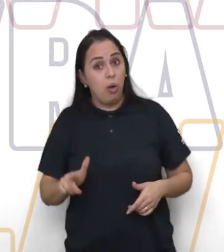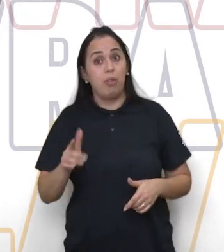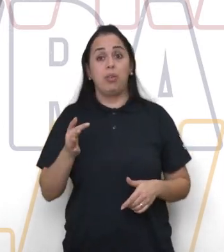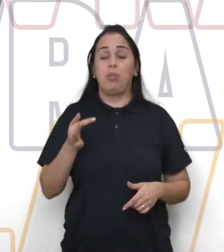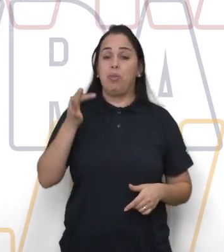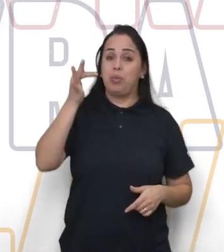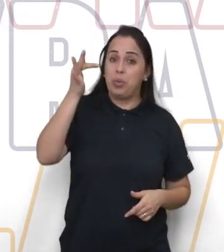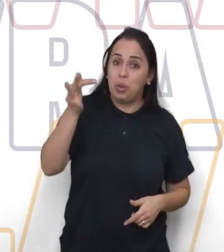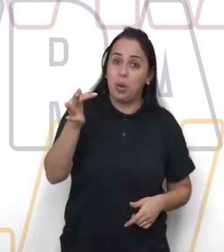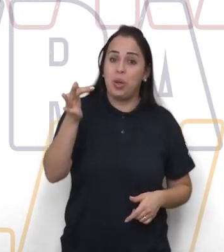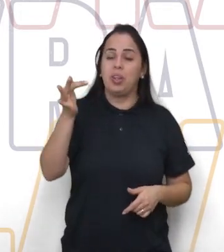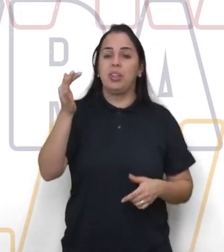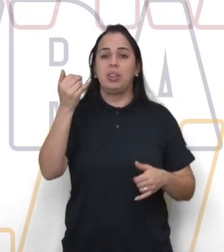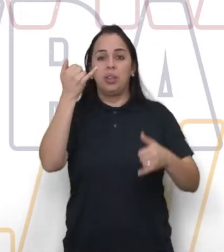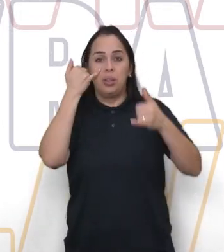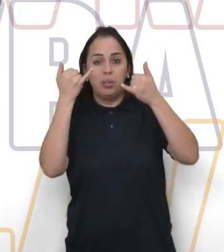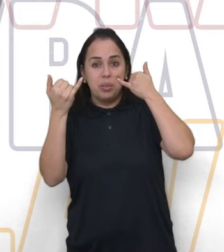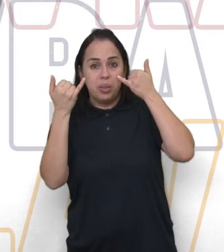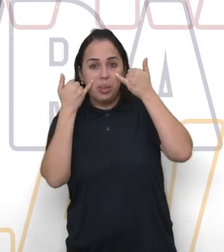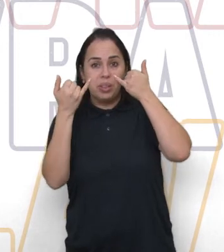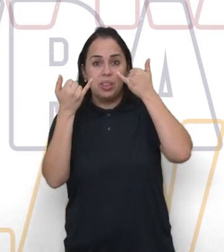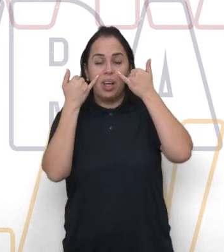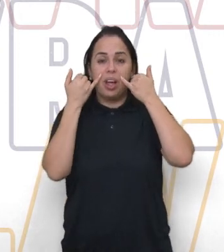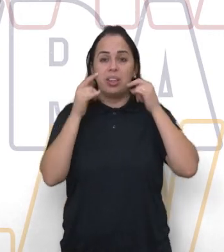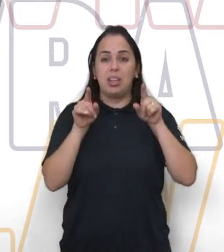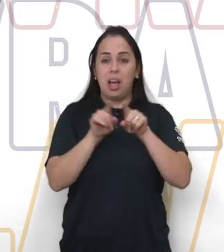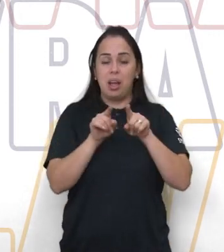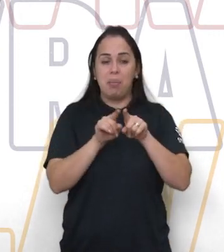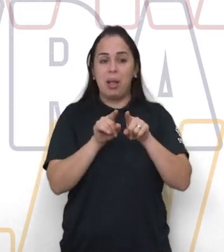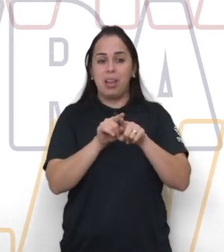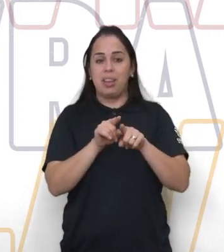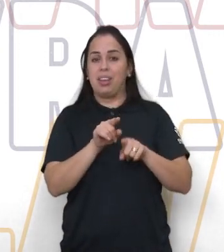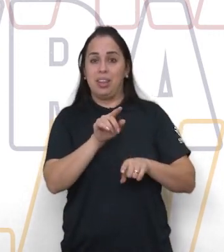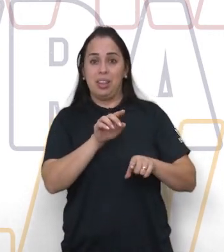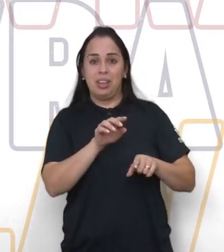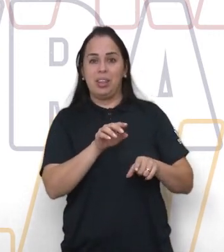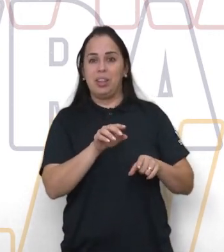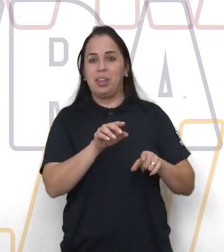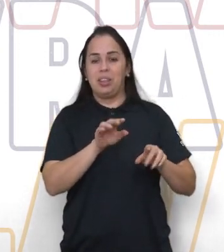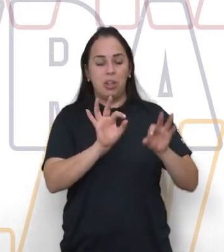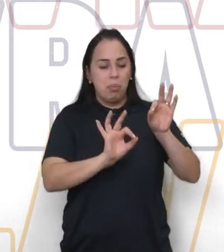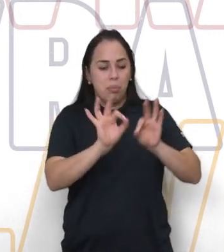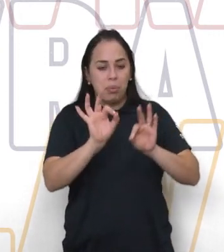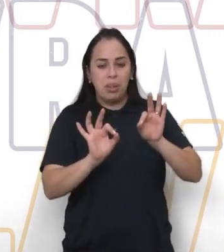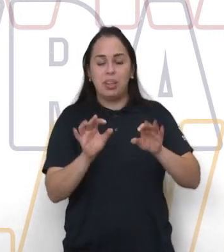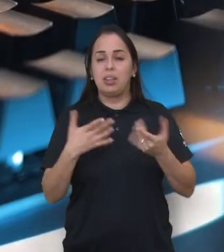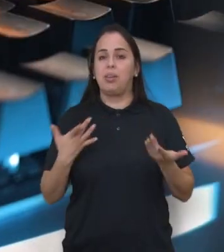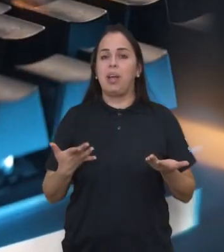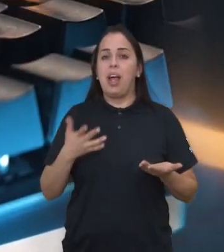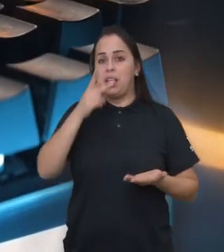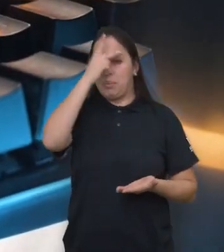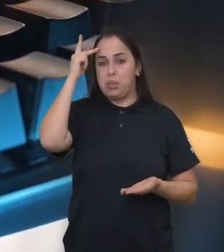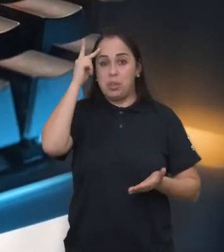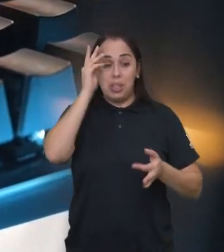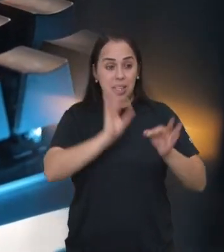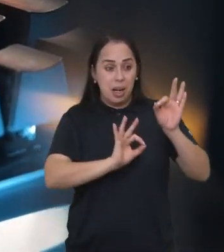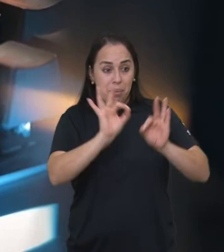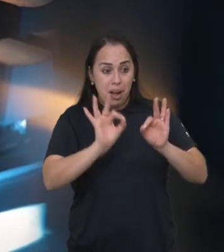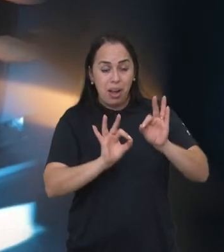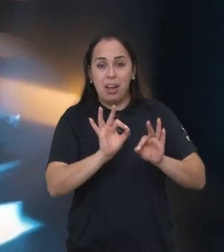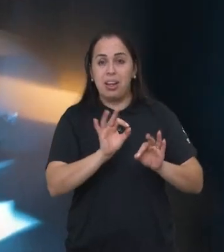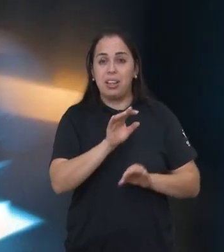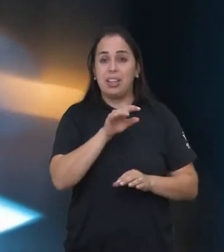novo do Futuro né da informação da programação da lógica Então as pessoas que trabalham